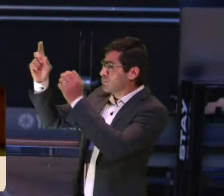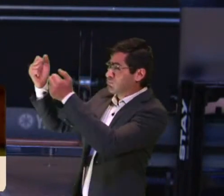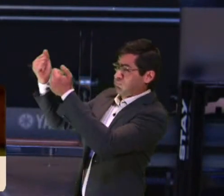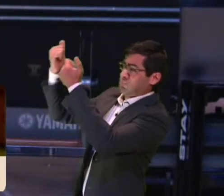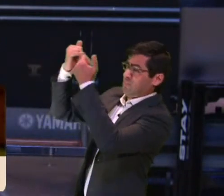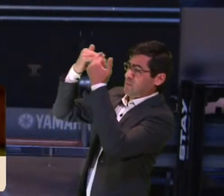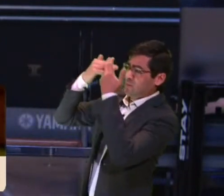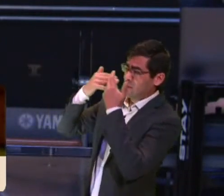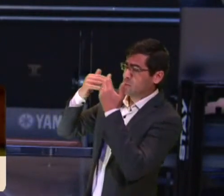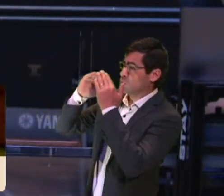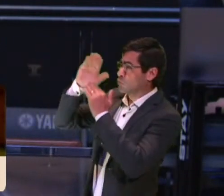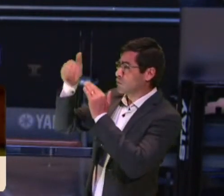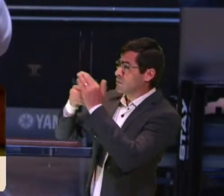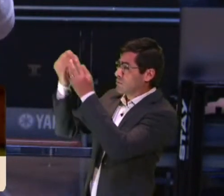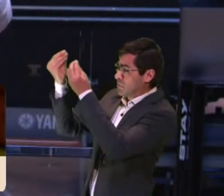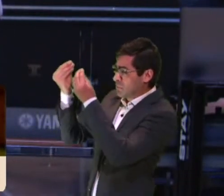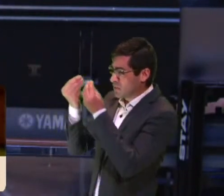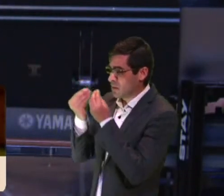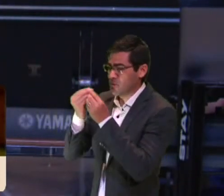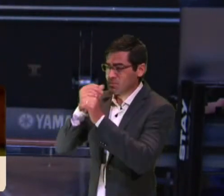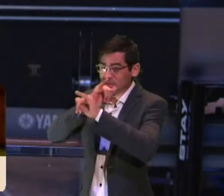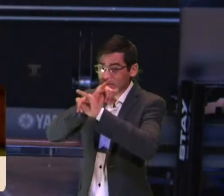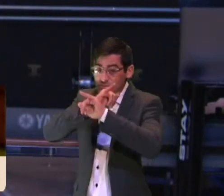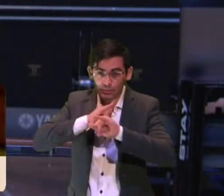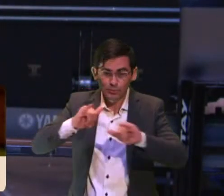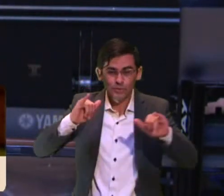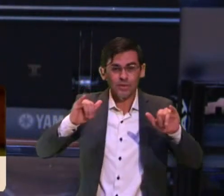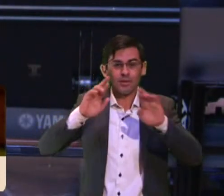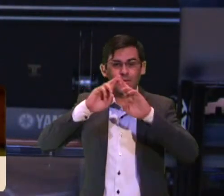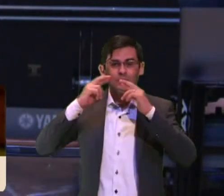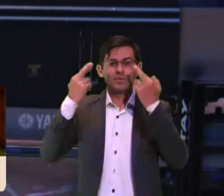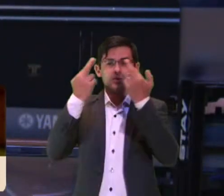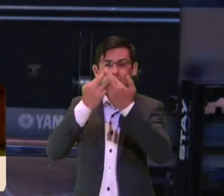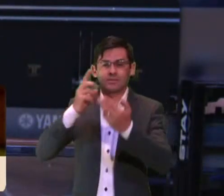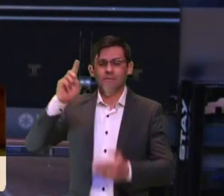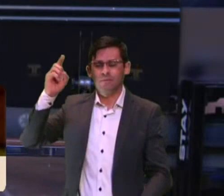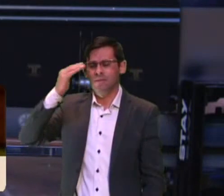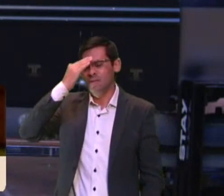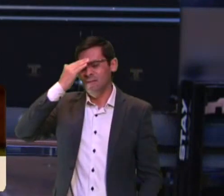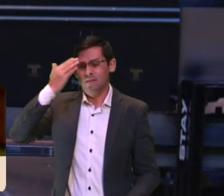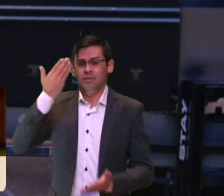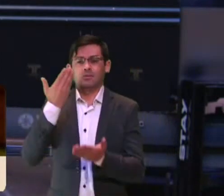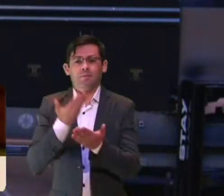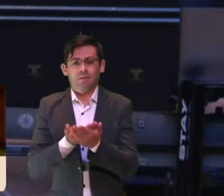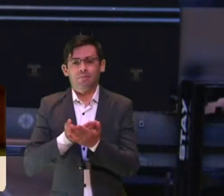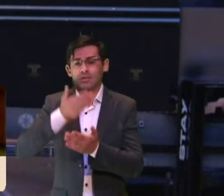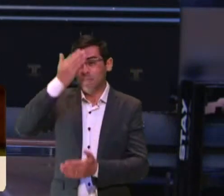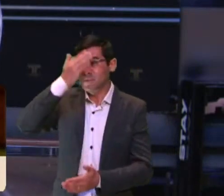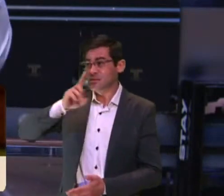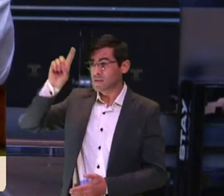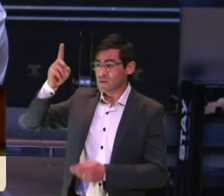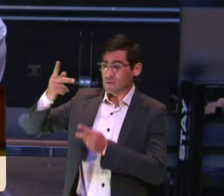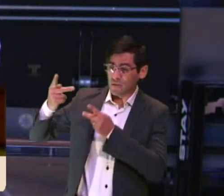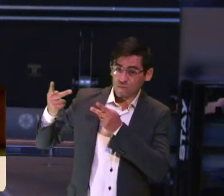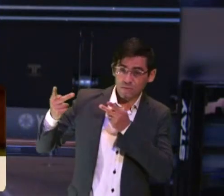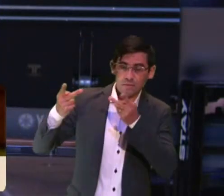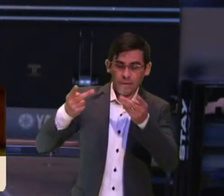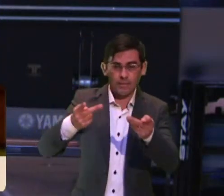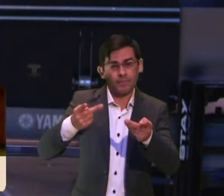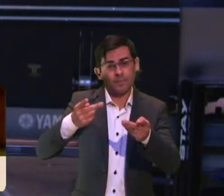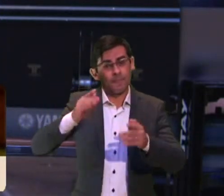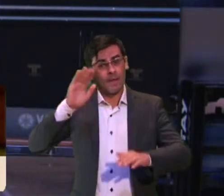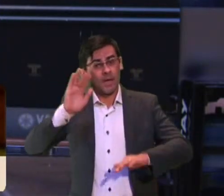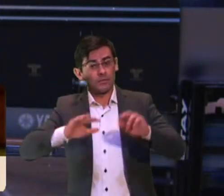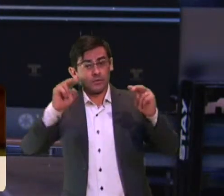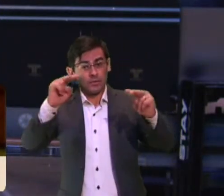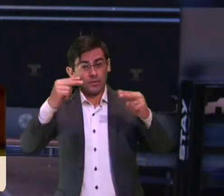orar por você. Eu creio, a presença de Deus vai te visitar. Talvez você esteja ouvindo essa palavra e